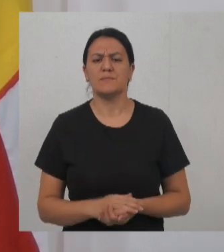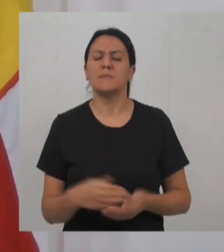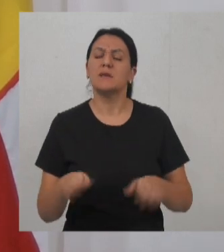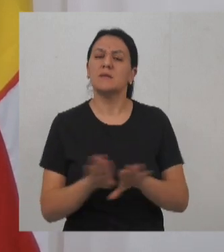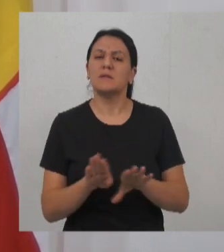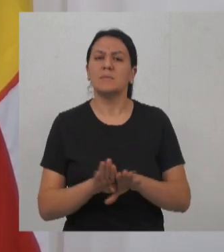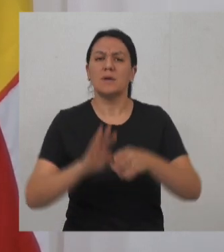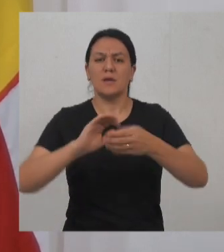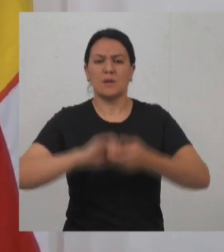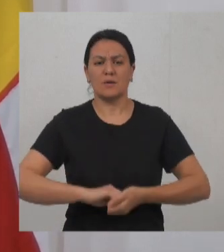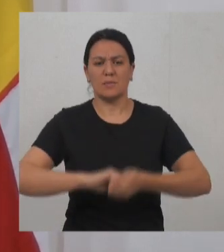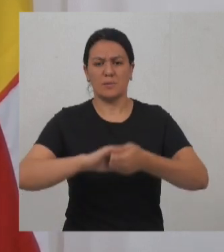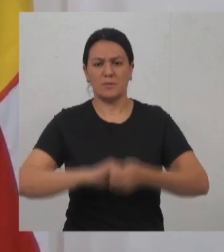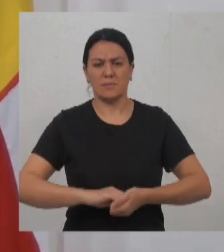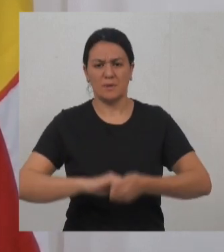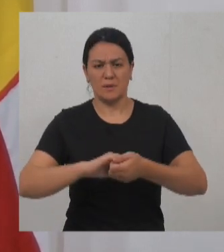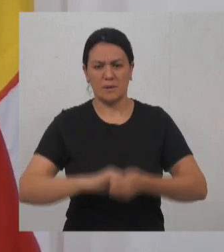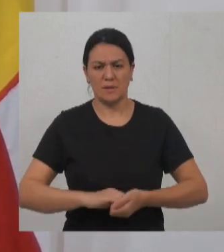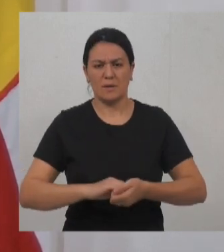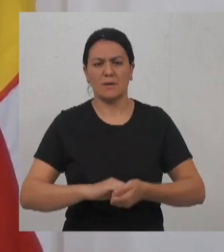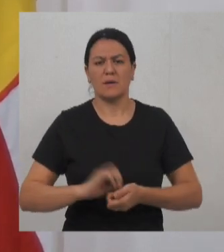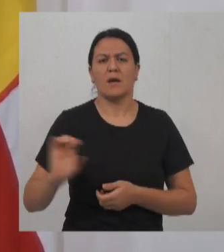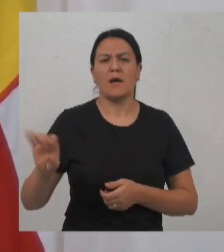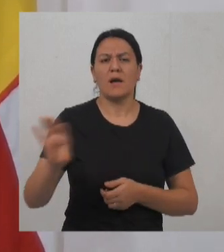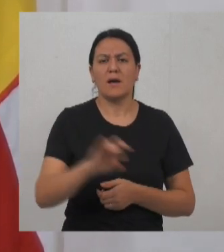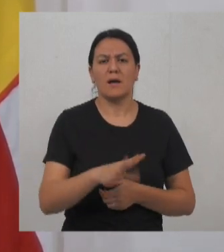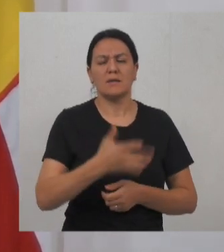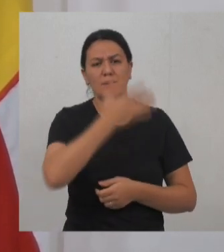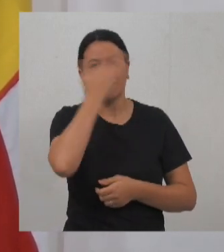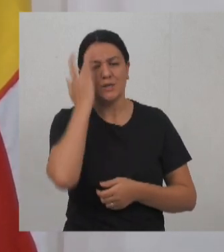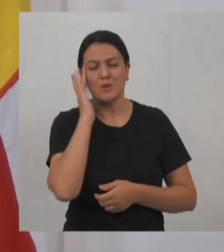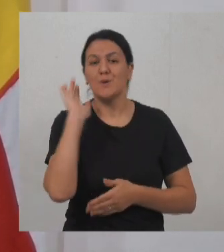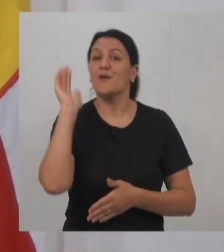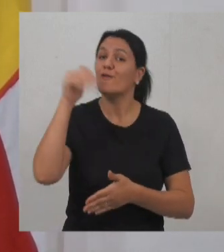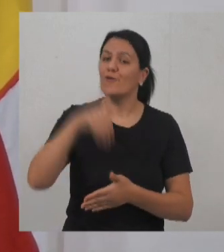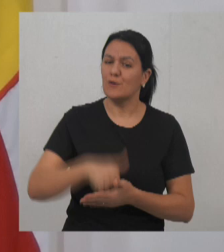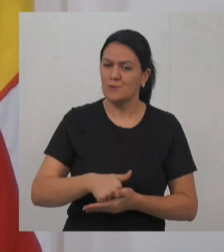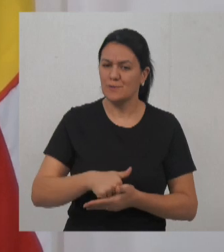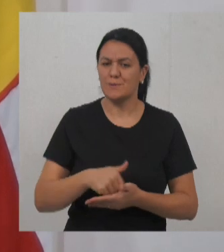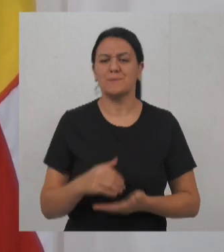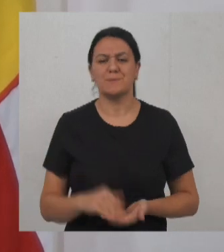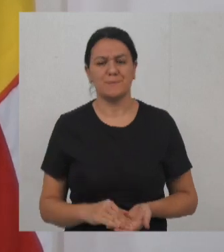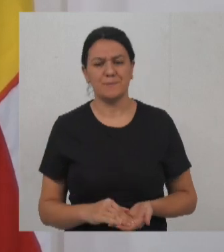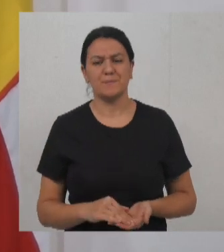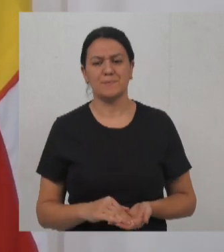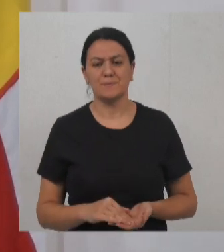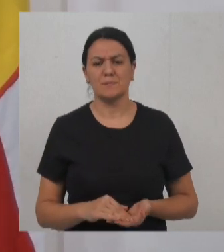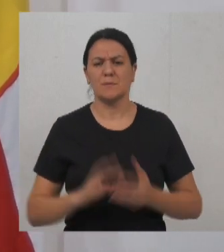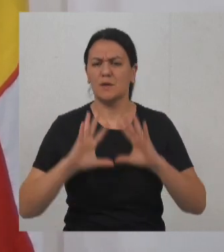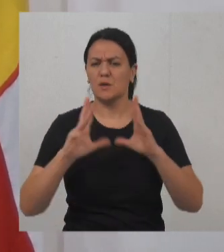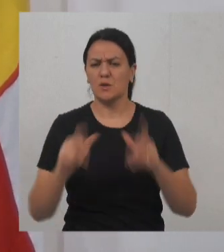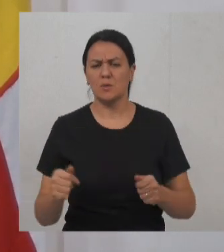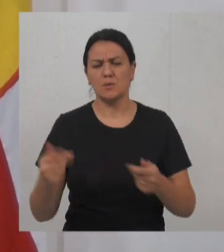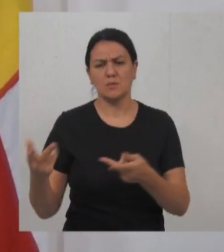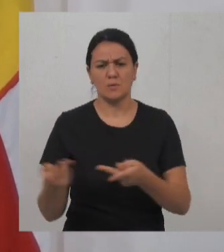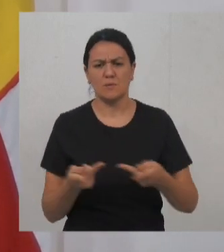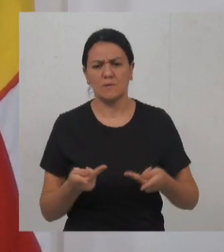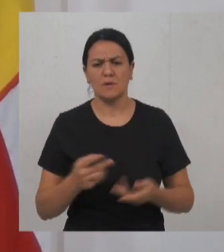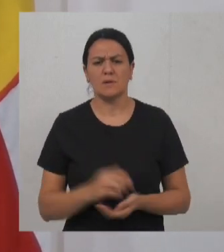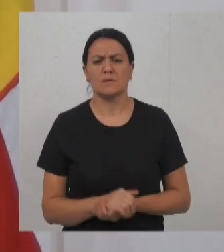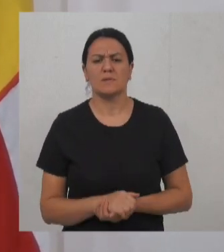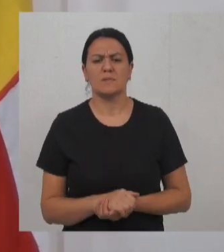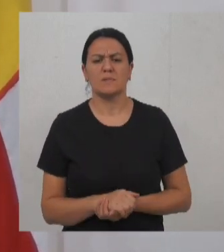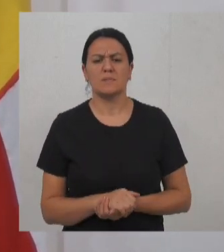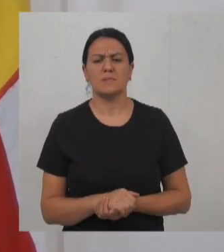cumprimentar os eleitores que estão aqui, o público de modo geral, os convidados, mas